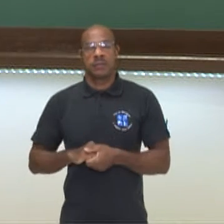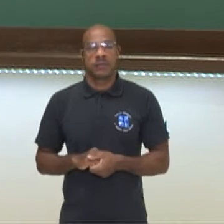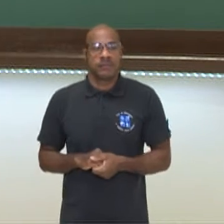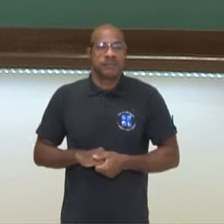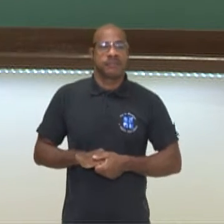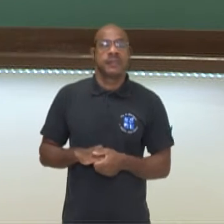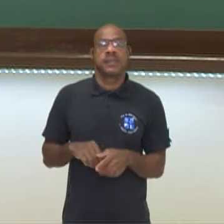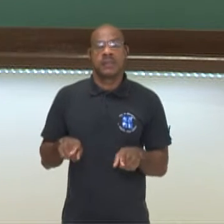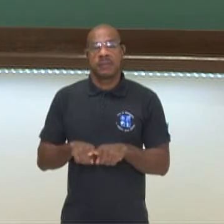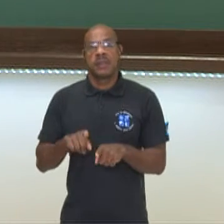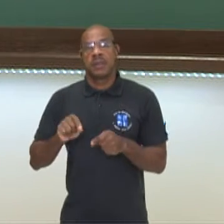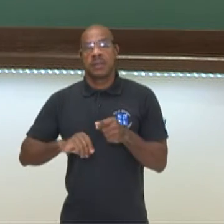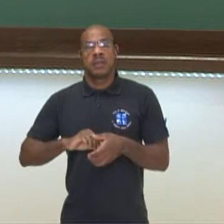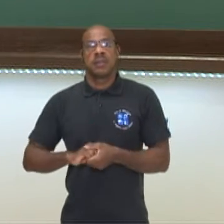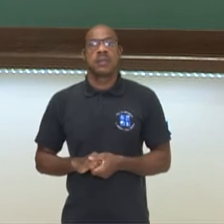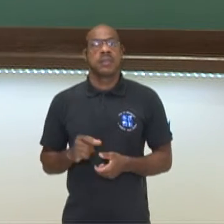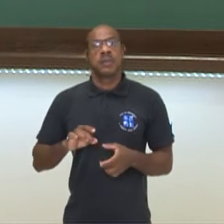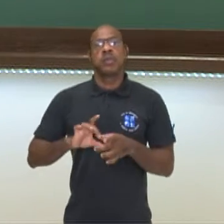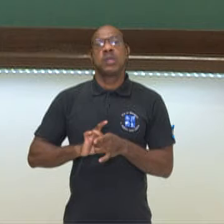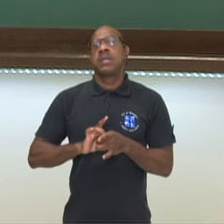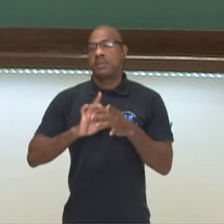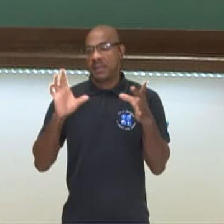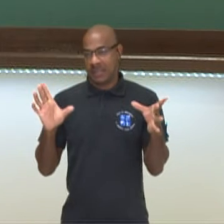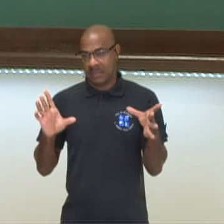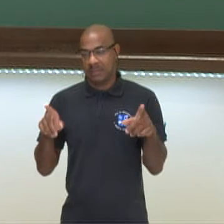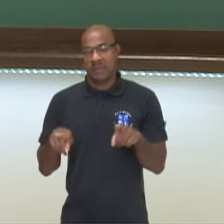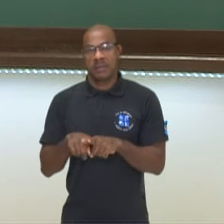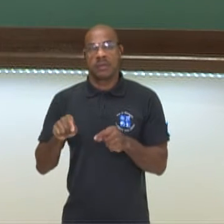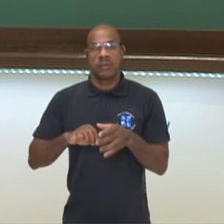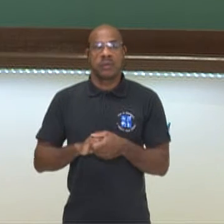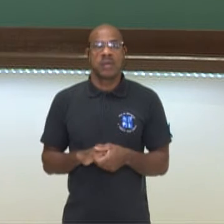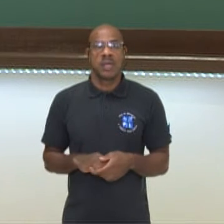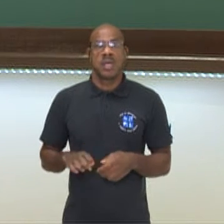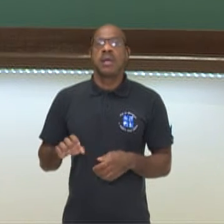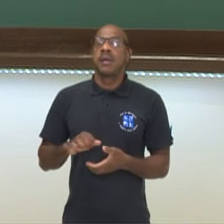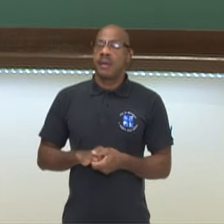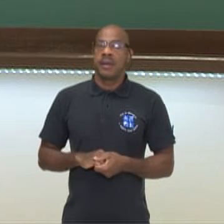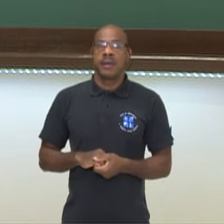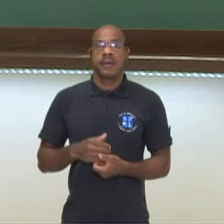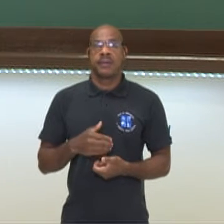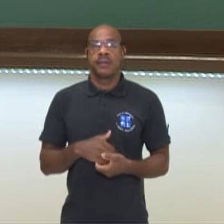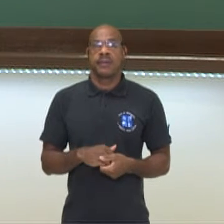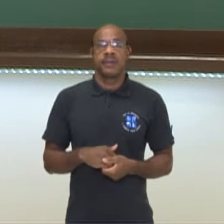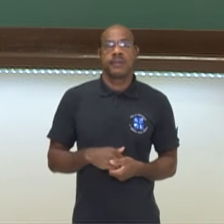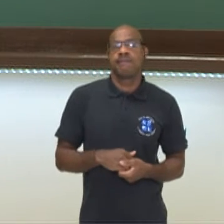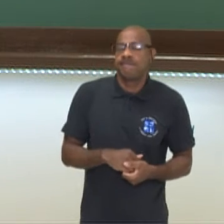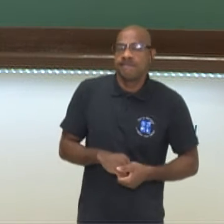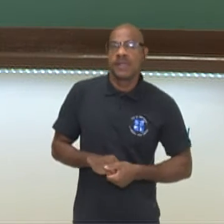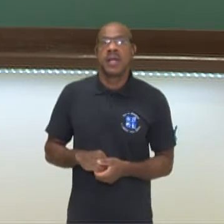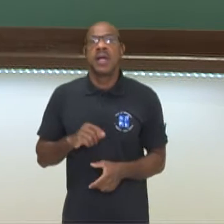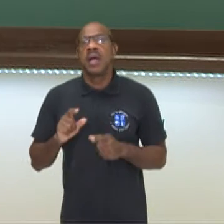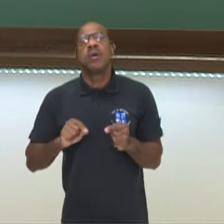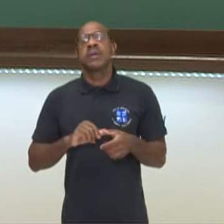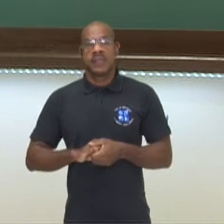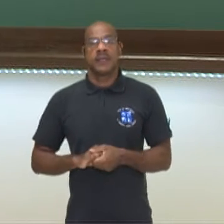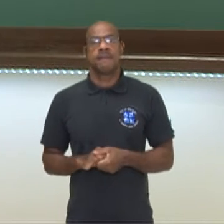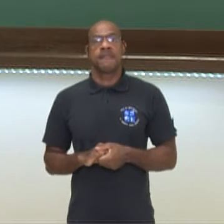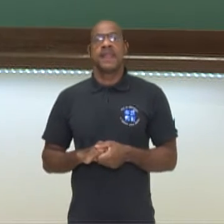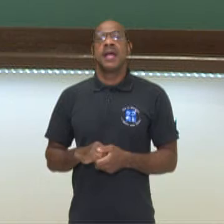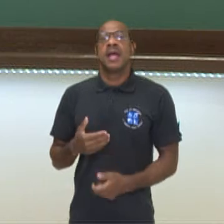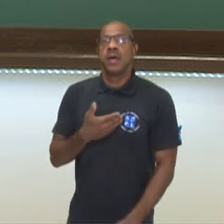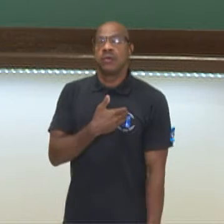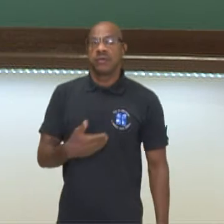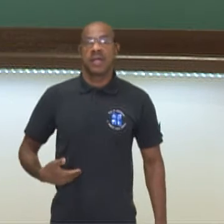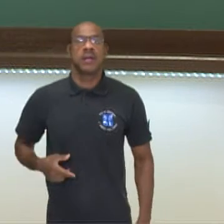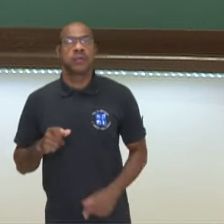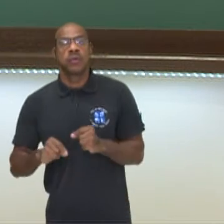neoliberalismo, por exemplo, aonde se tem uma ideia contrária, de Estado mínimo, quer dizer, do ideal de privatização, do